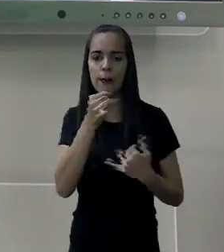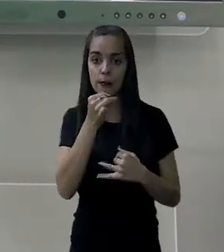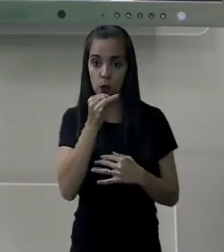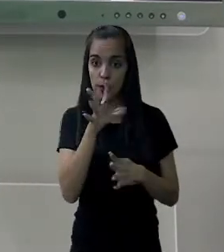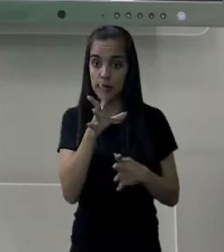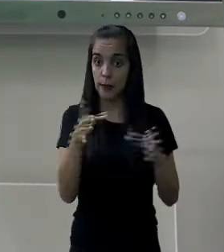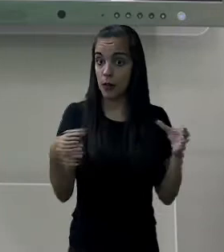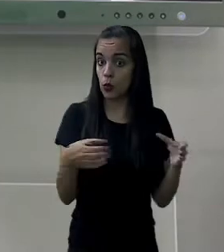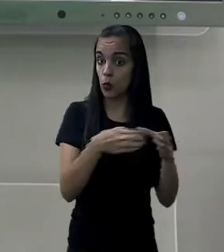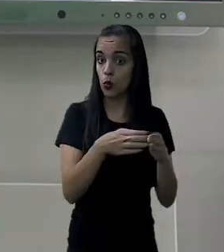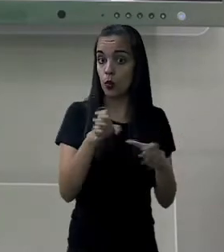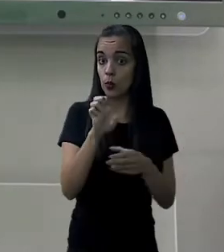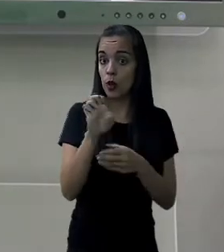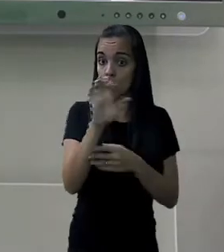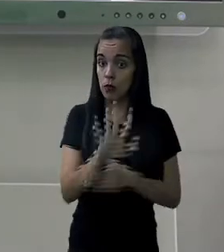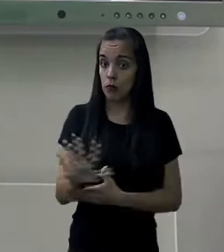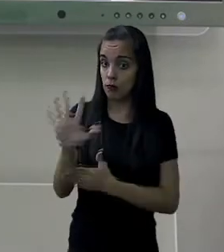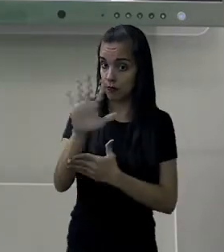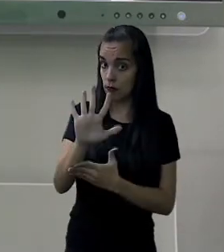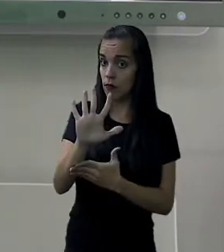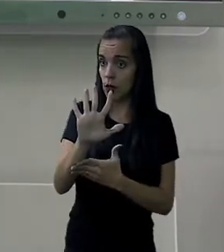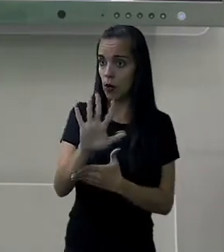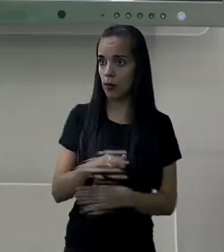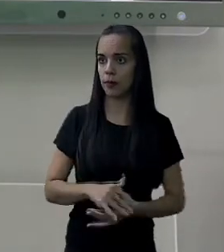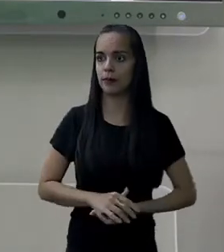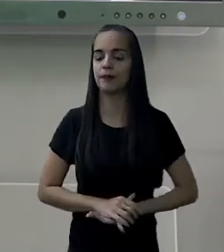Imagine países.